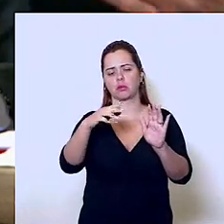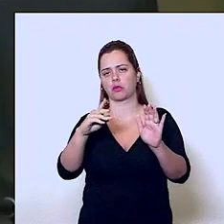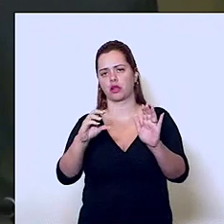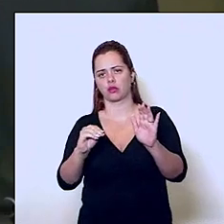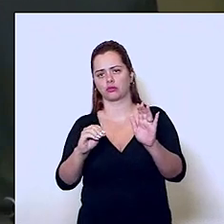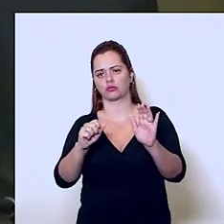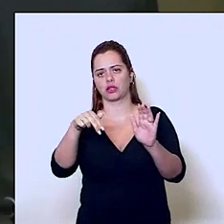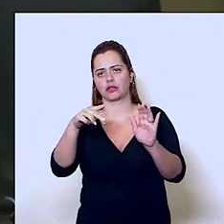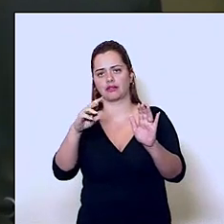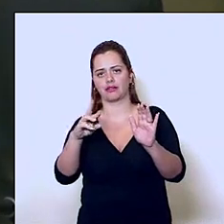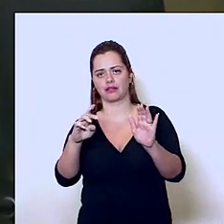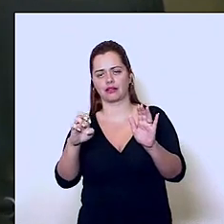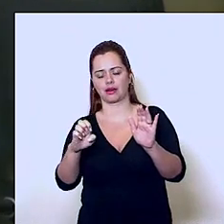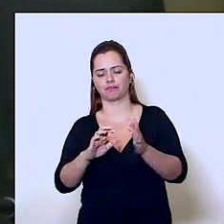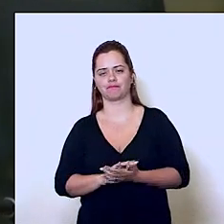Obrigado.